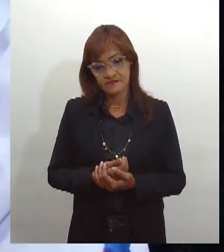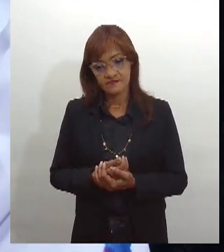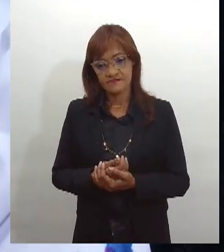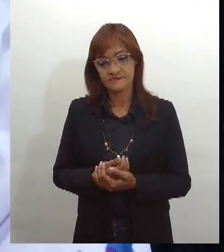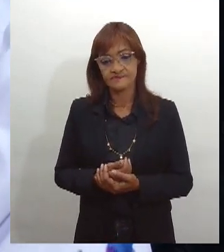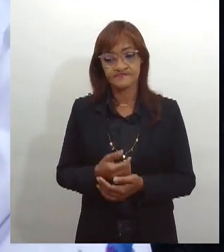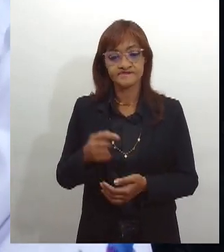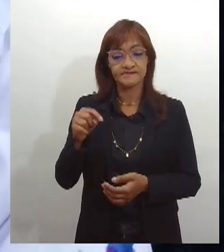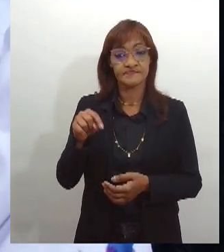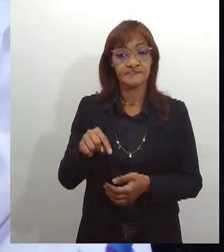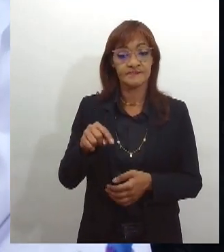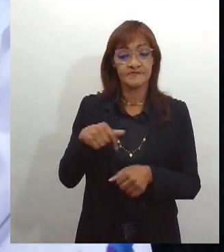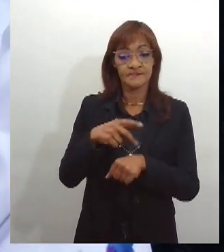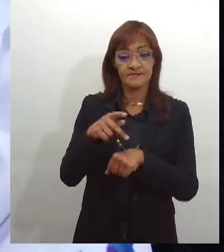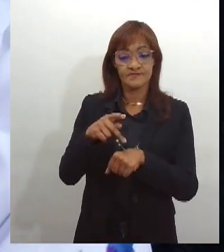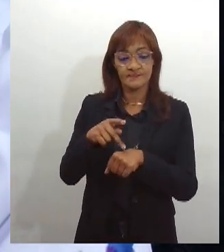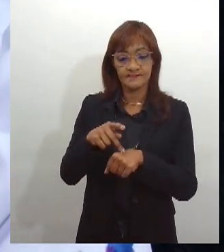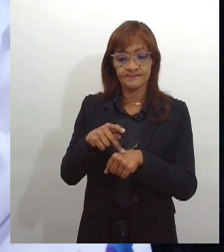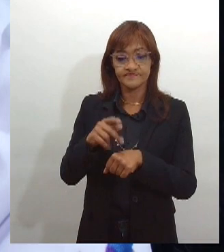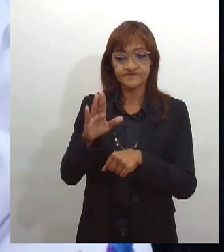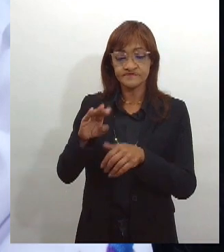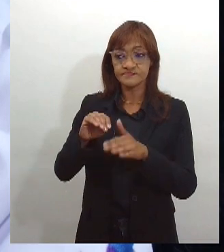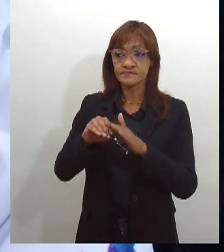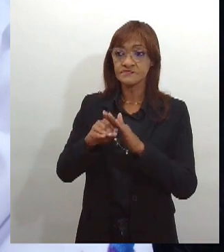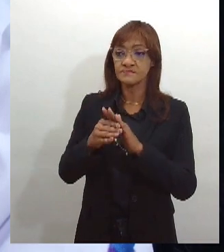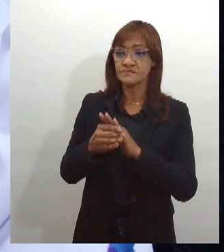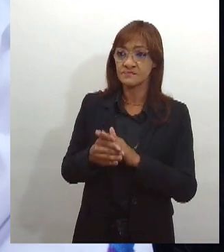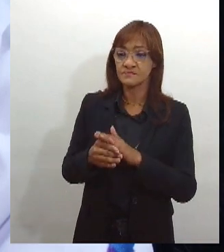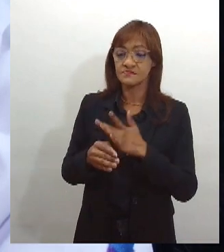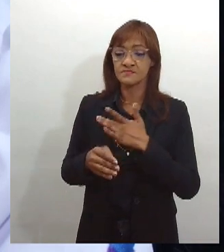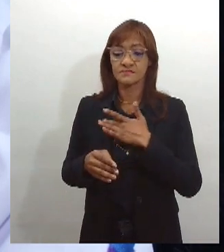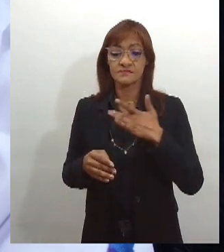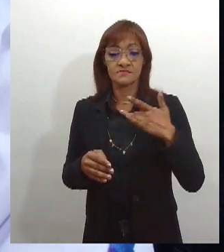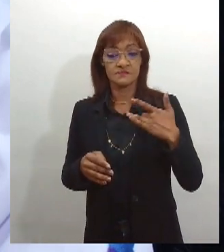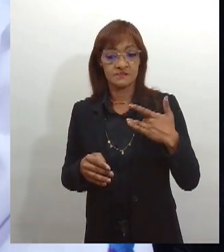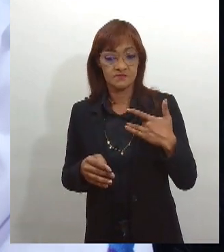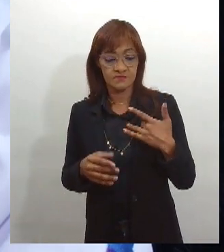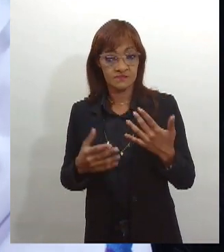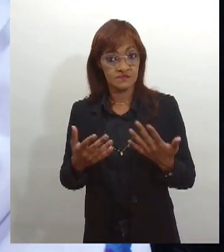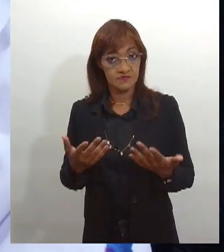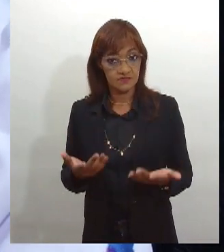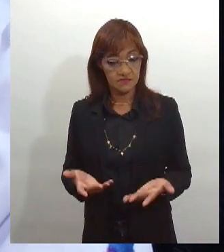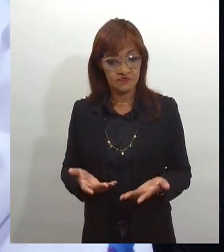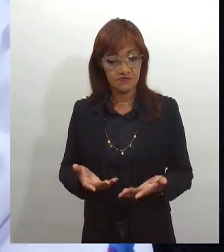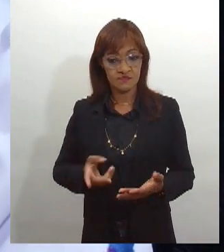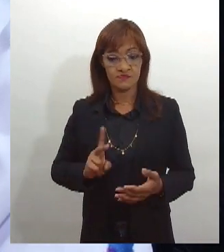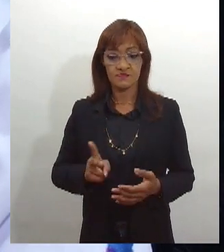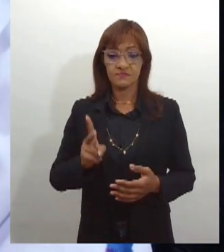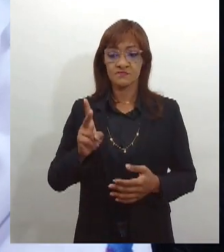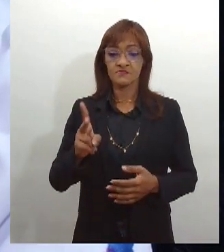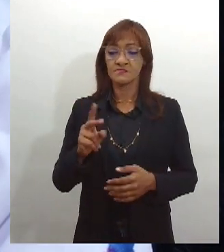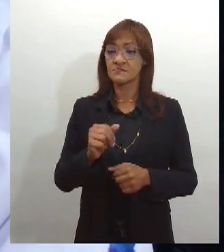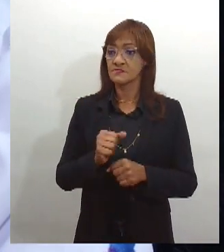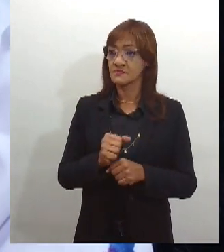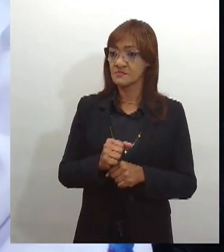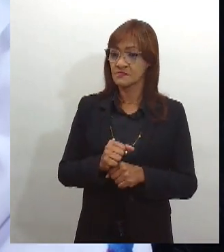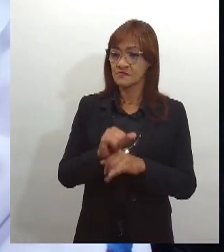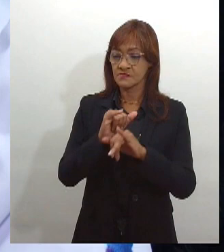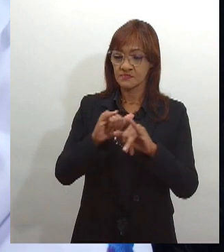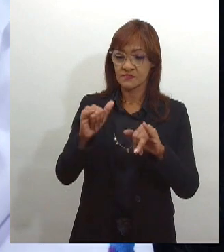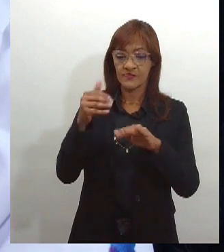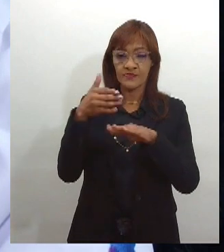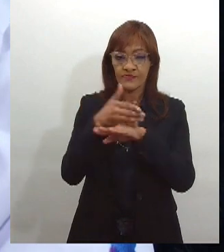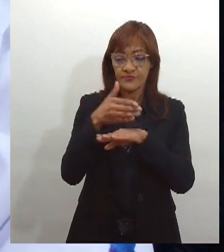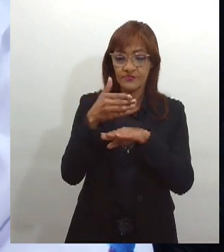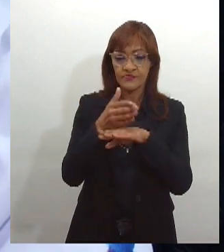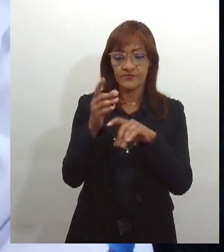hábitos saudáveis, na maioria das vezes, com uma rotina de fazer promoção de saúde, de ir ao médico para fazer suas avaliações,